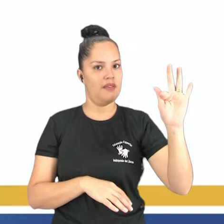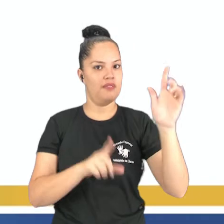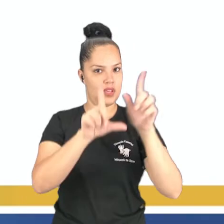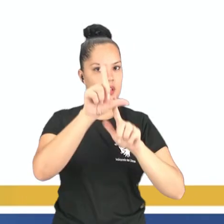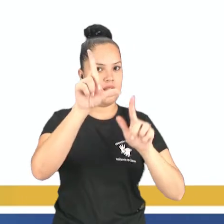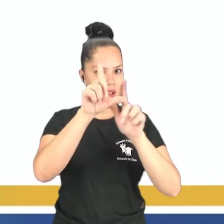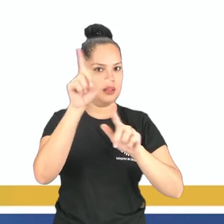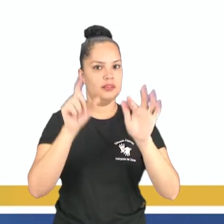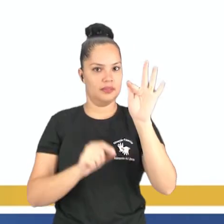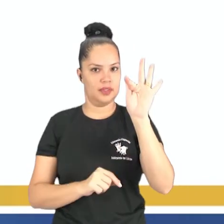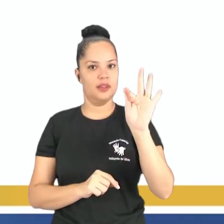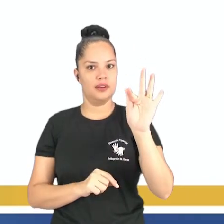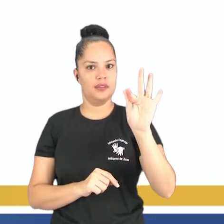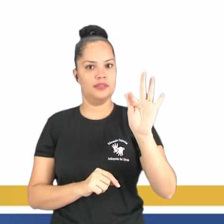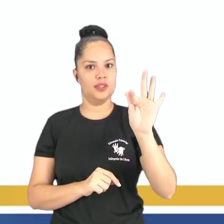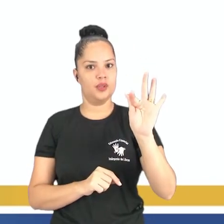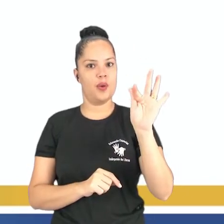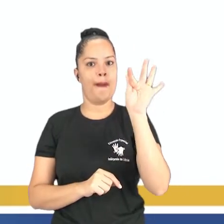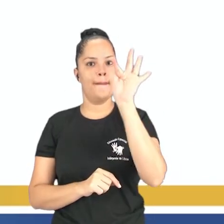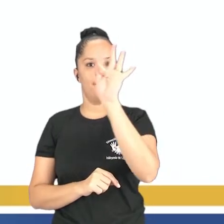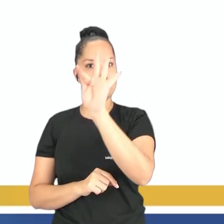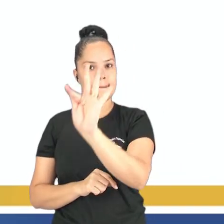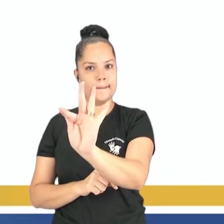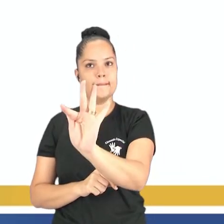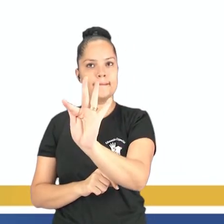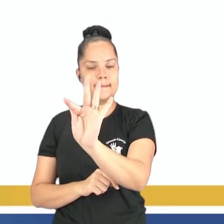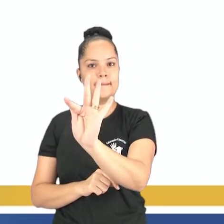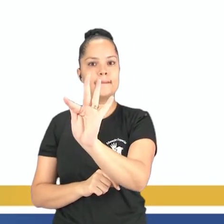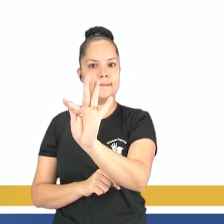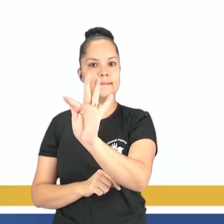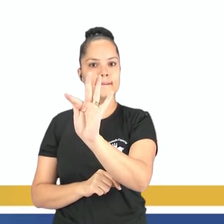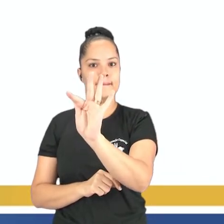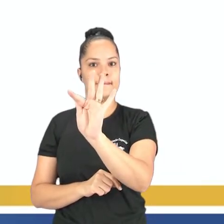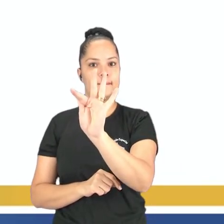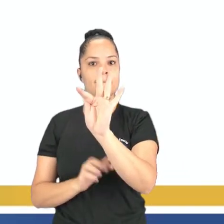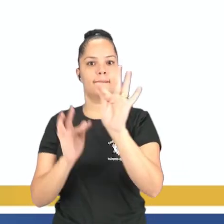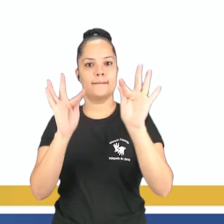F também, aparece aí com a translação acontecendo nela.